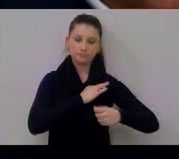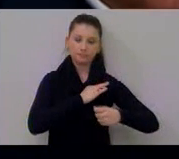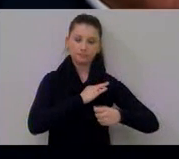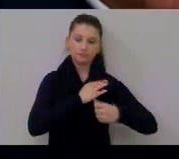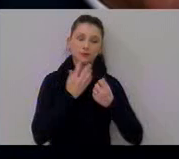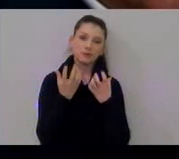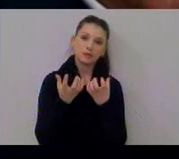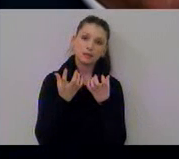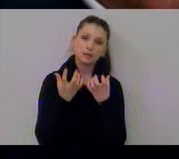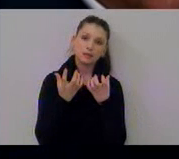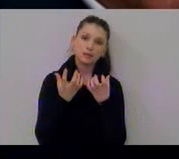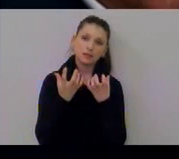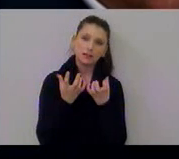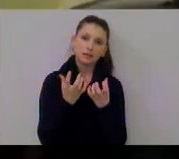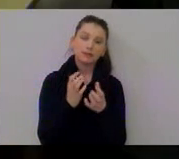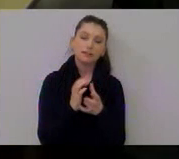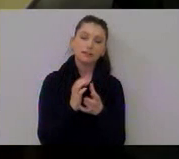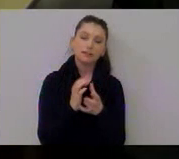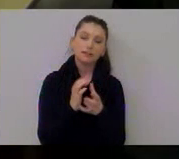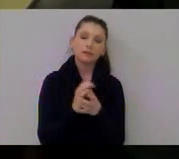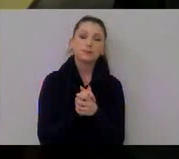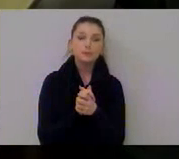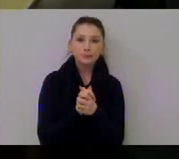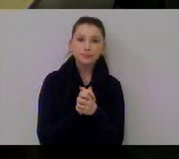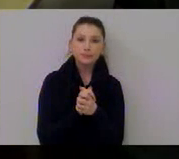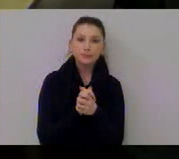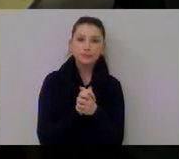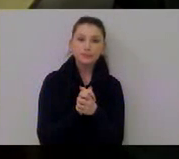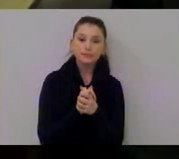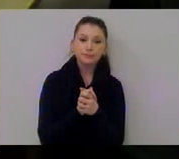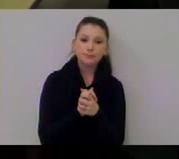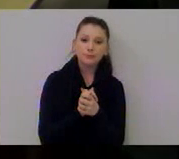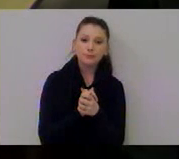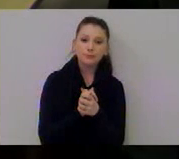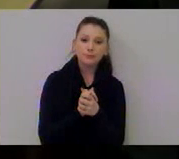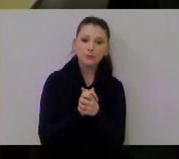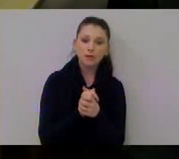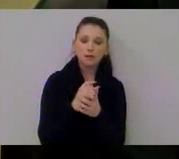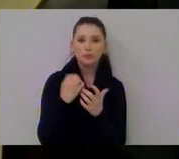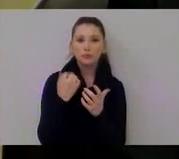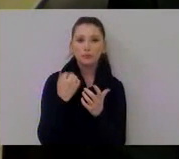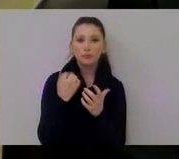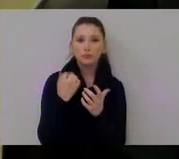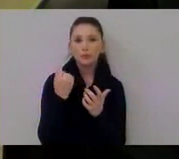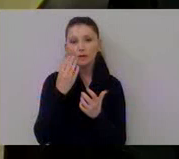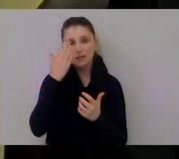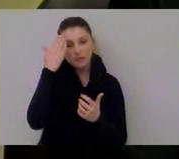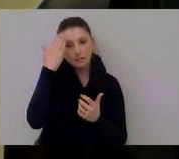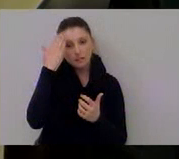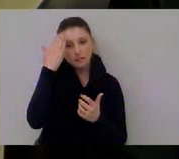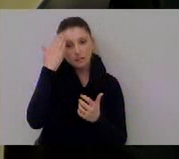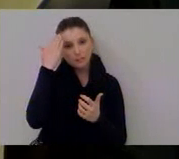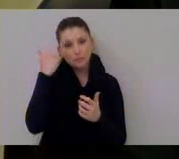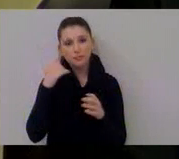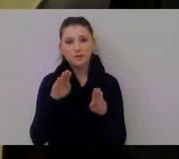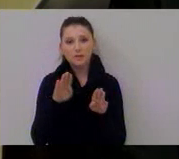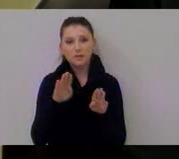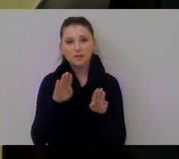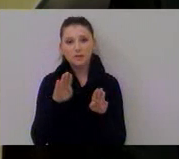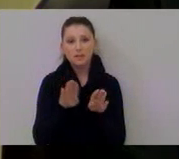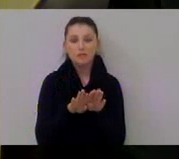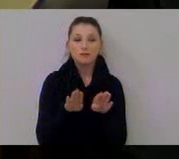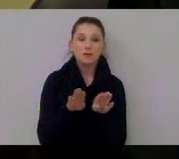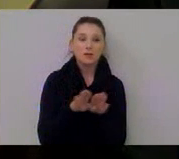Mas também sabemos que não será o suficiente para garantir